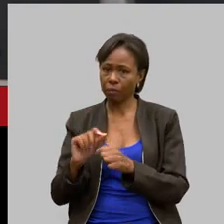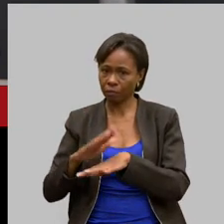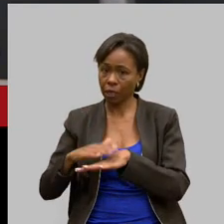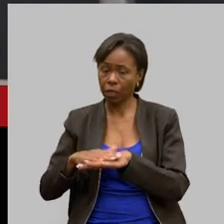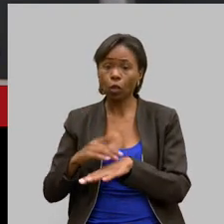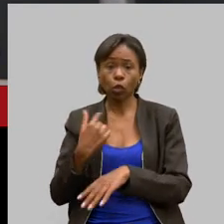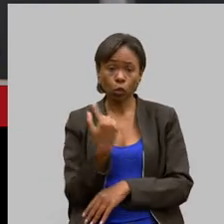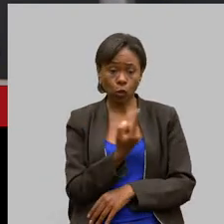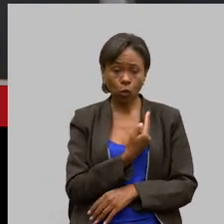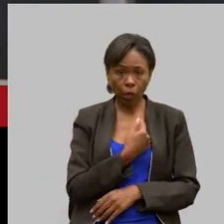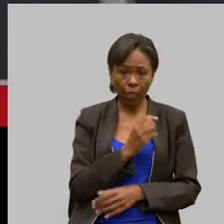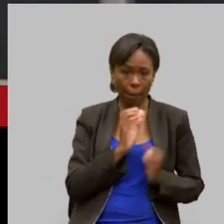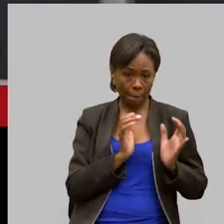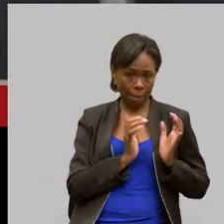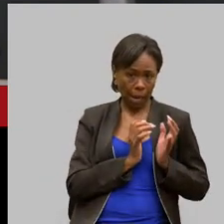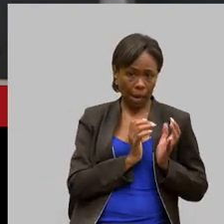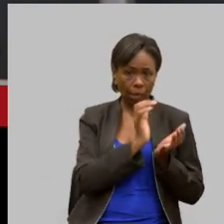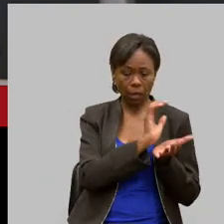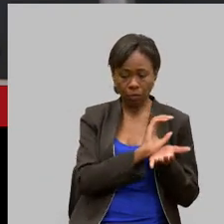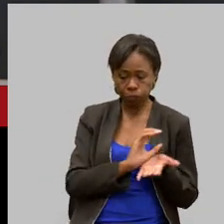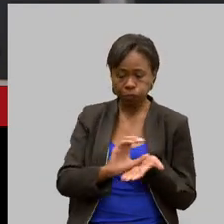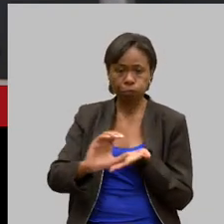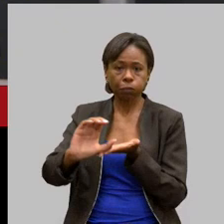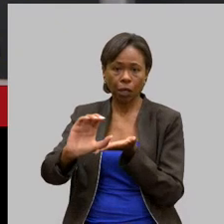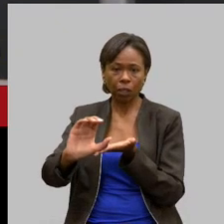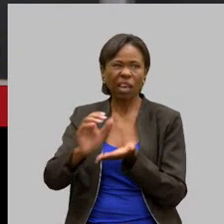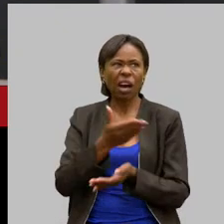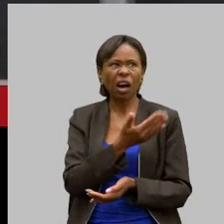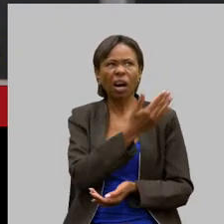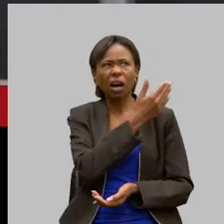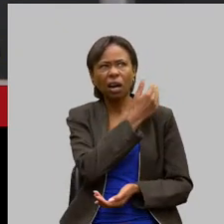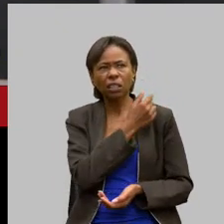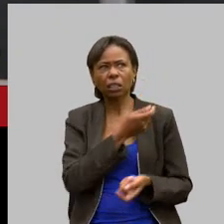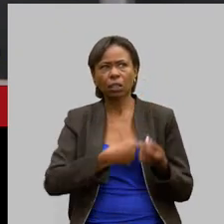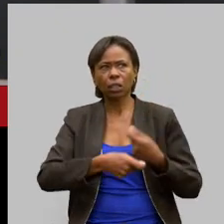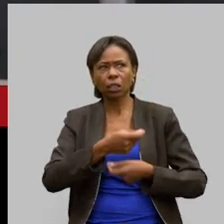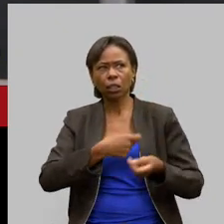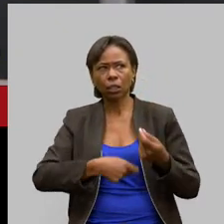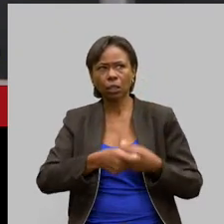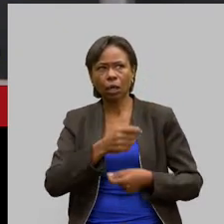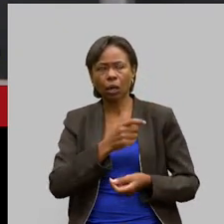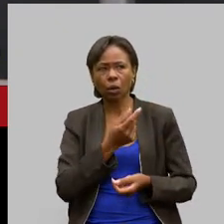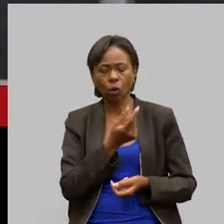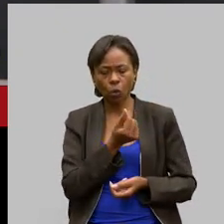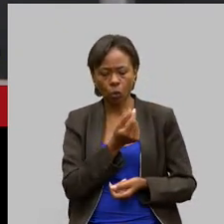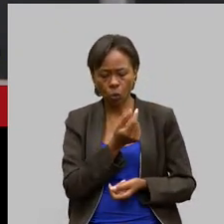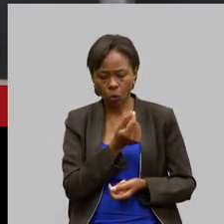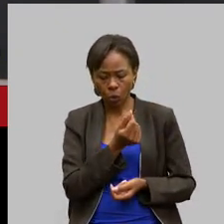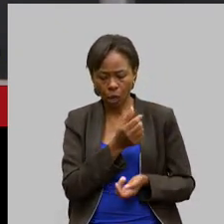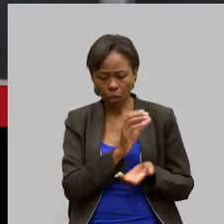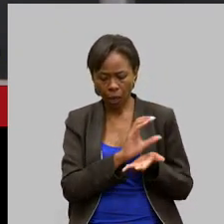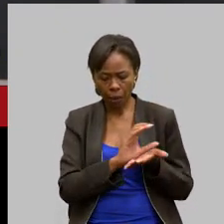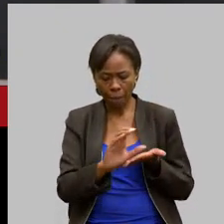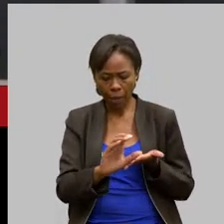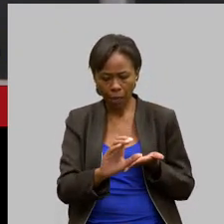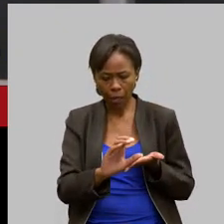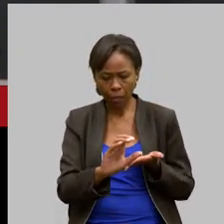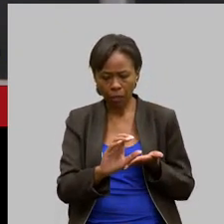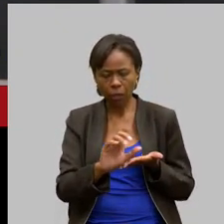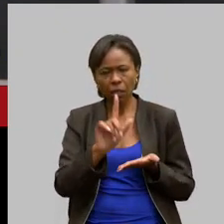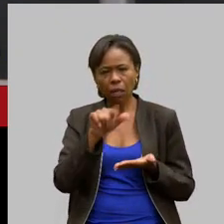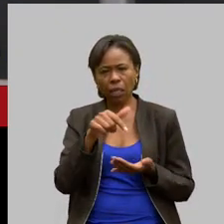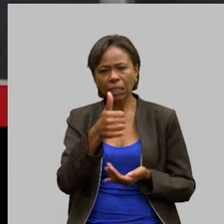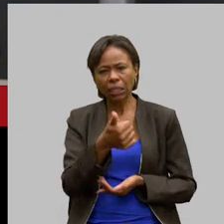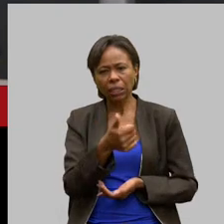da pai quando nós pegamos a gestão o repasso da pai da da subvenção era de